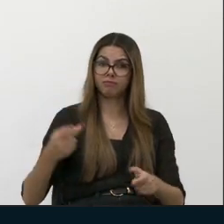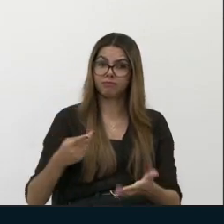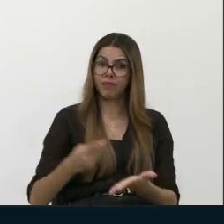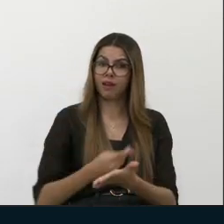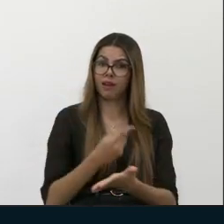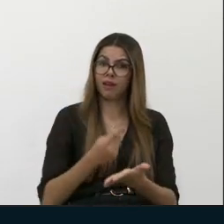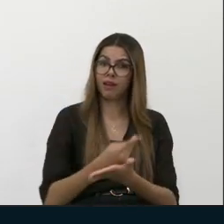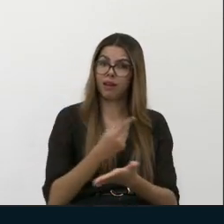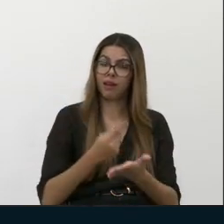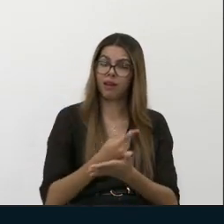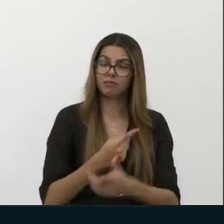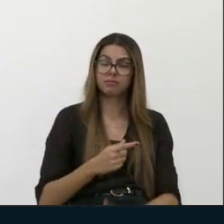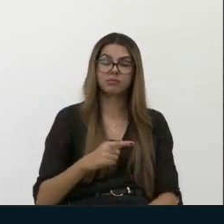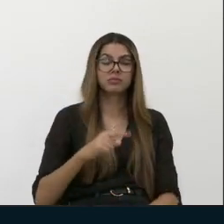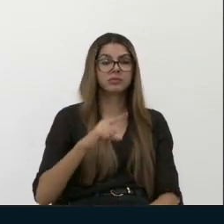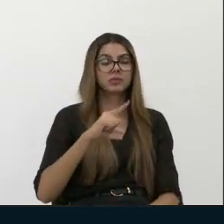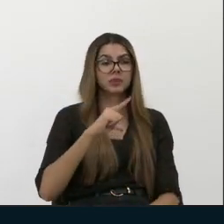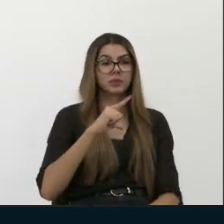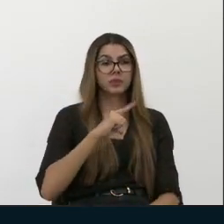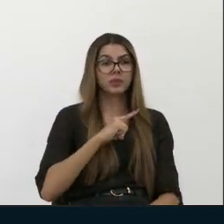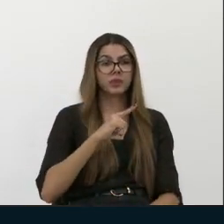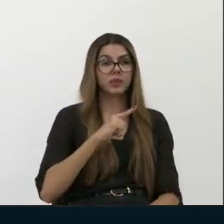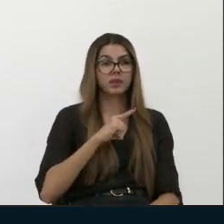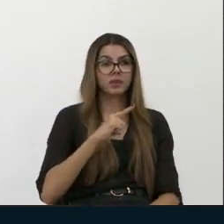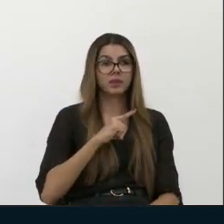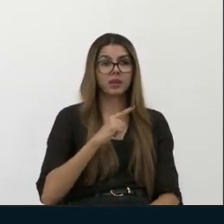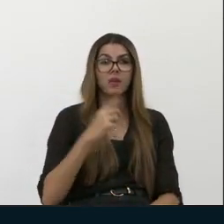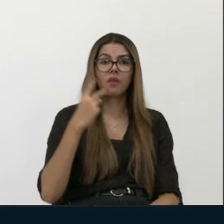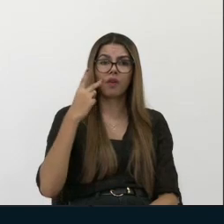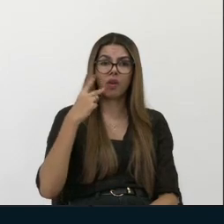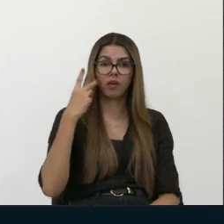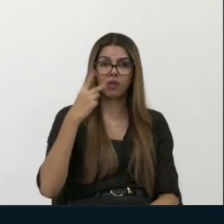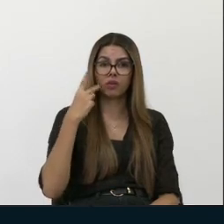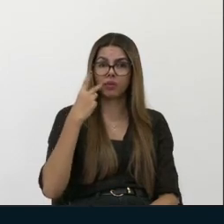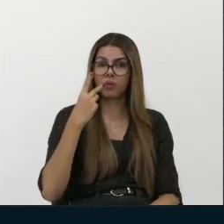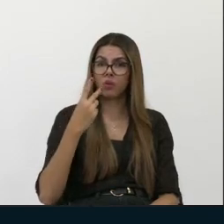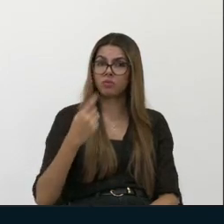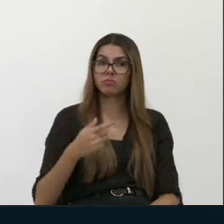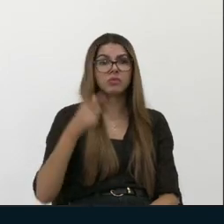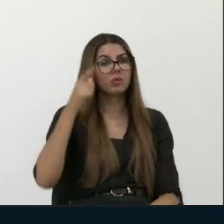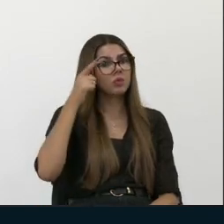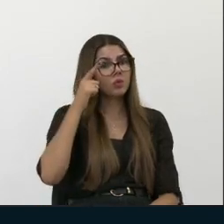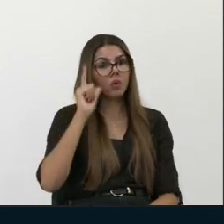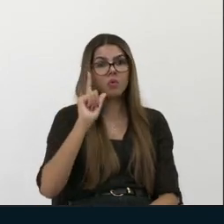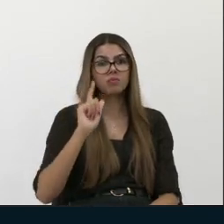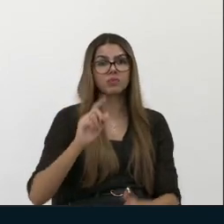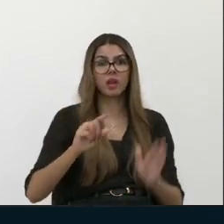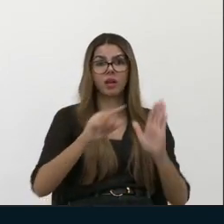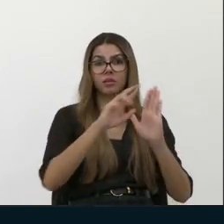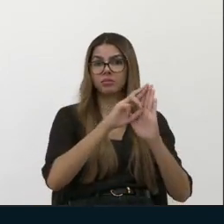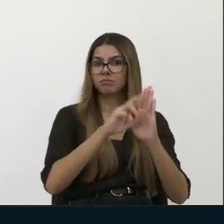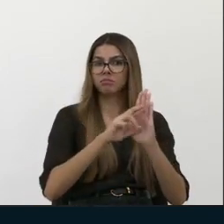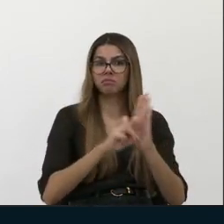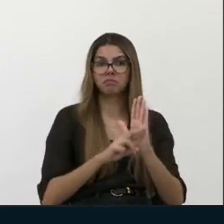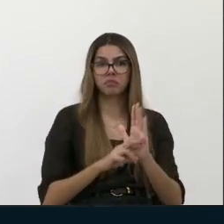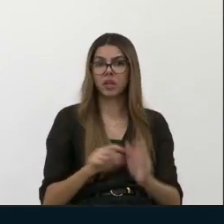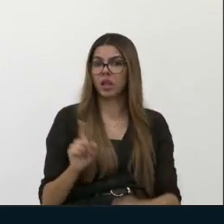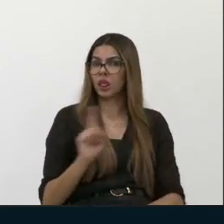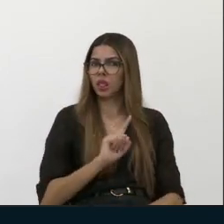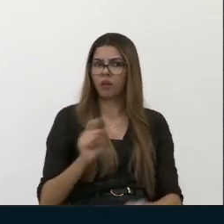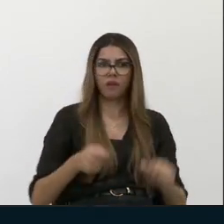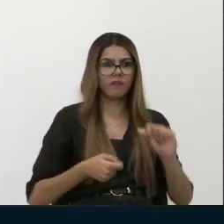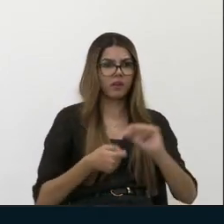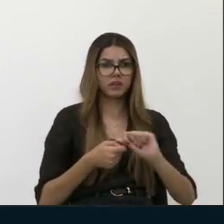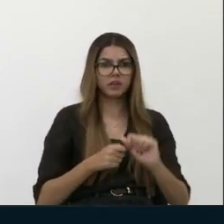tem os ministros de forma assim, vereador, negando o recurso. Simplesmente não vai fazer e ponto. E